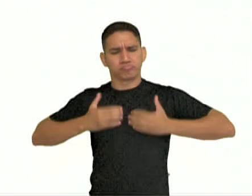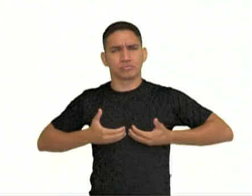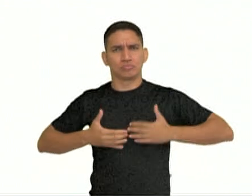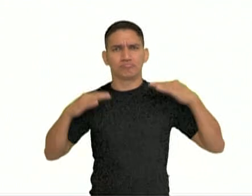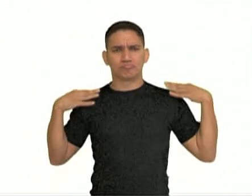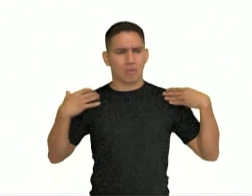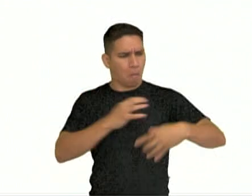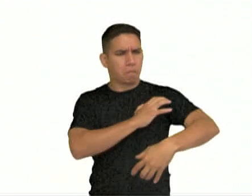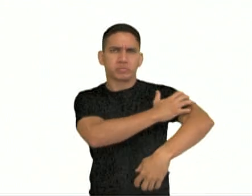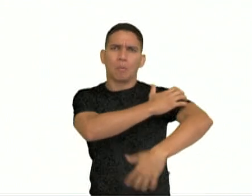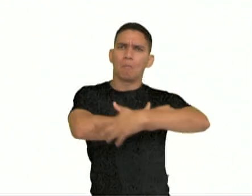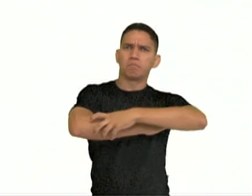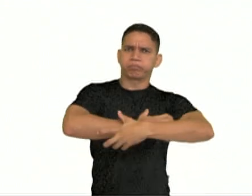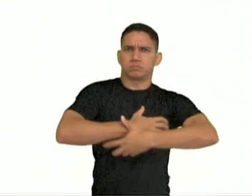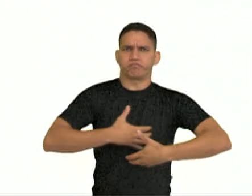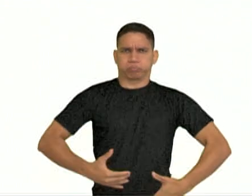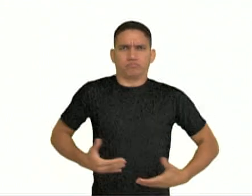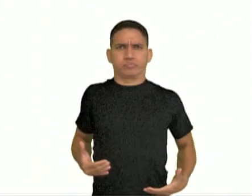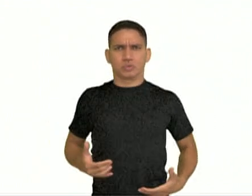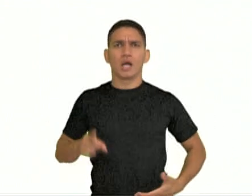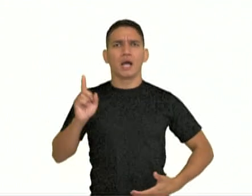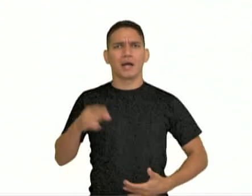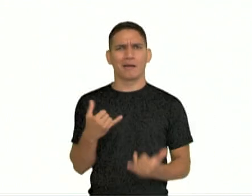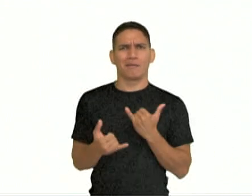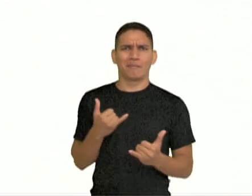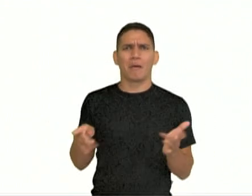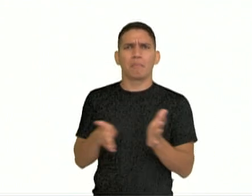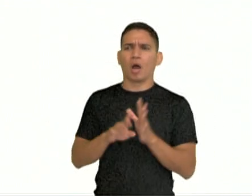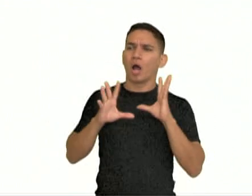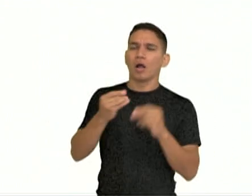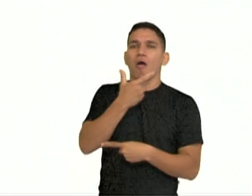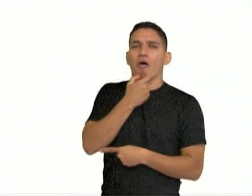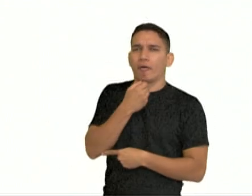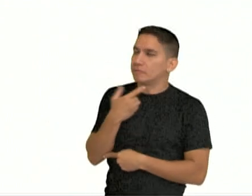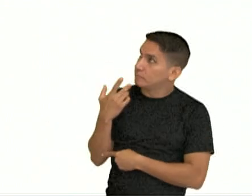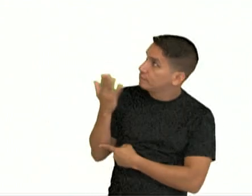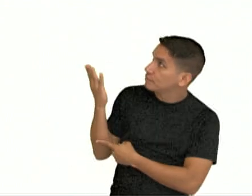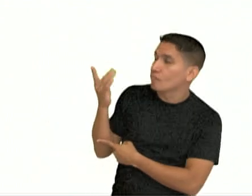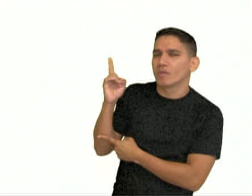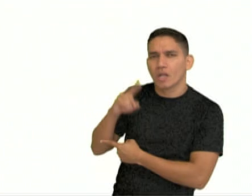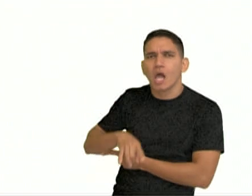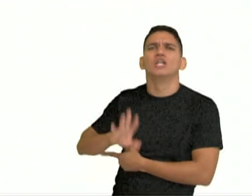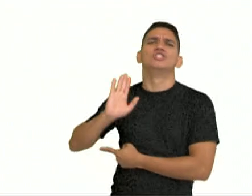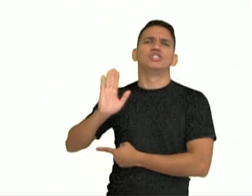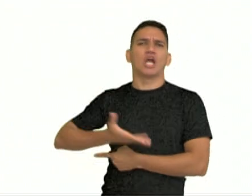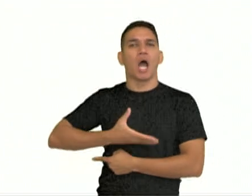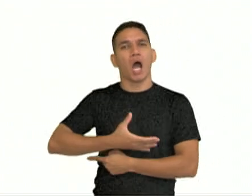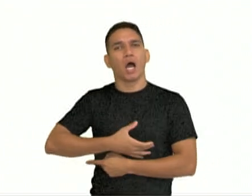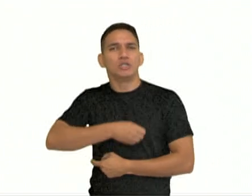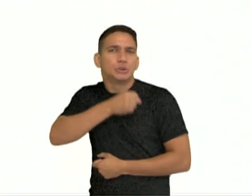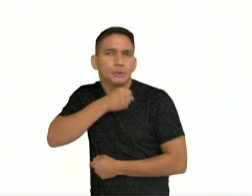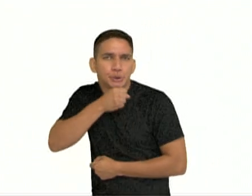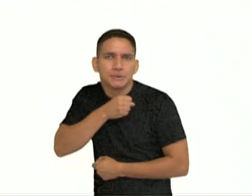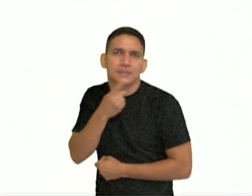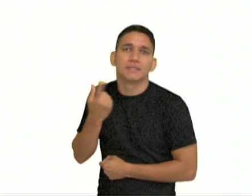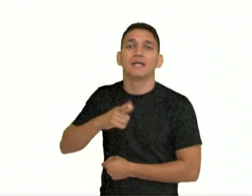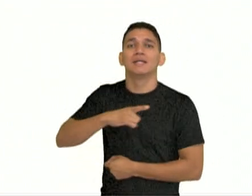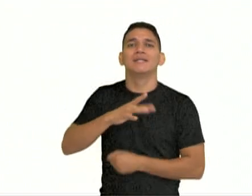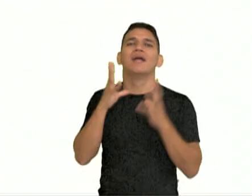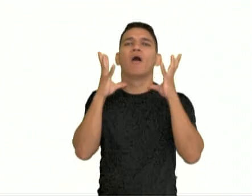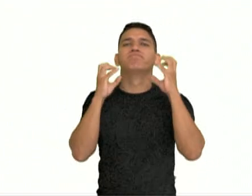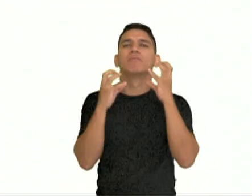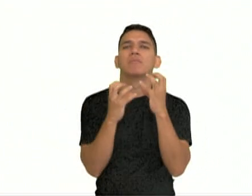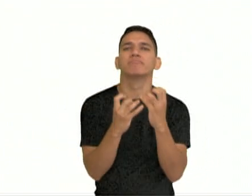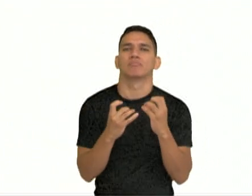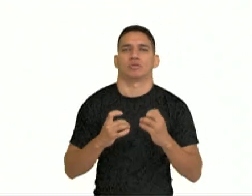nessa imagem. Veja que Zeus, ele era o pai de todos os deuses, ele era um senhor já de idade, ele era representado com barbas e